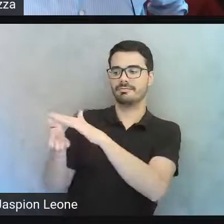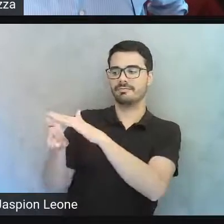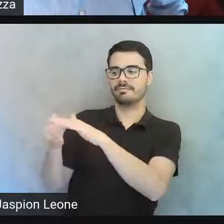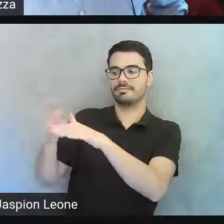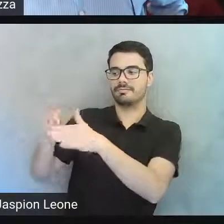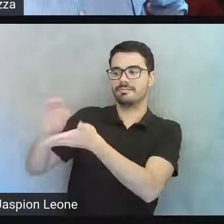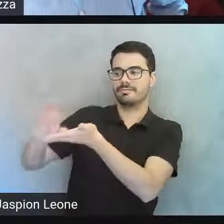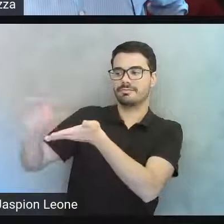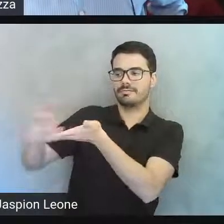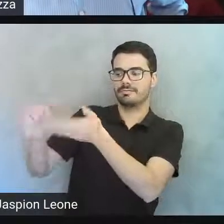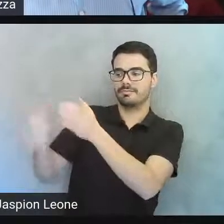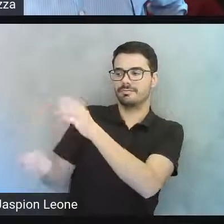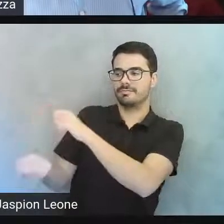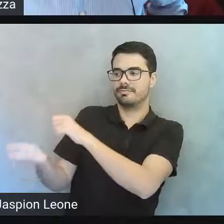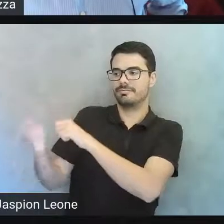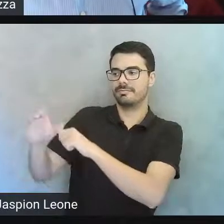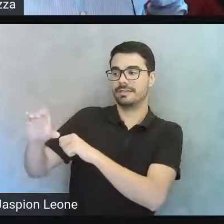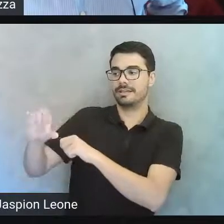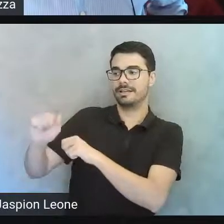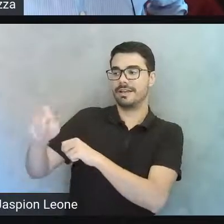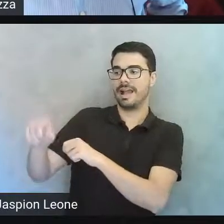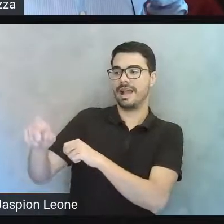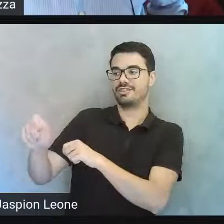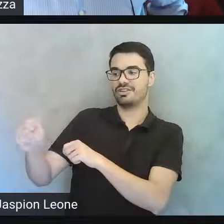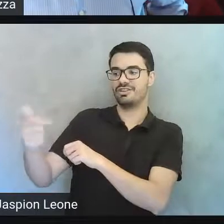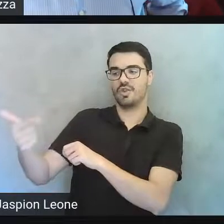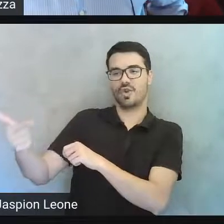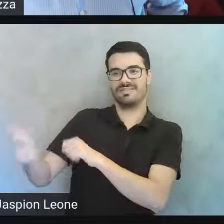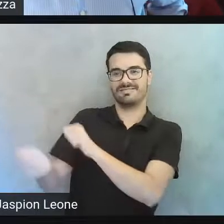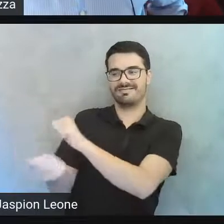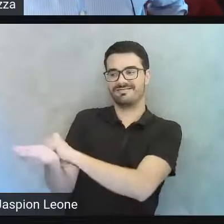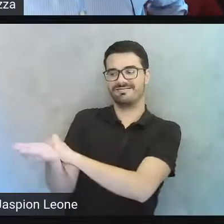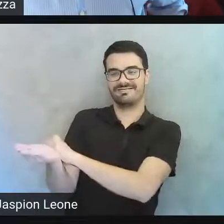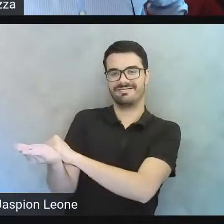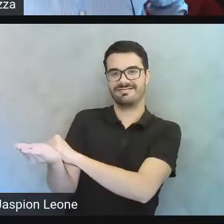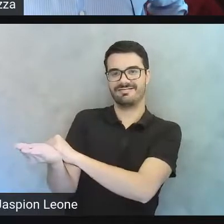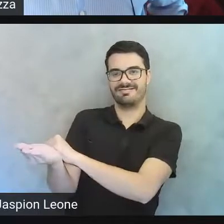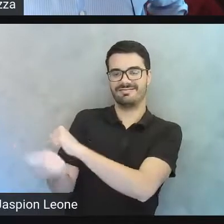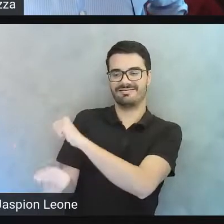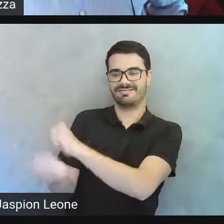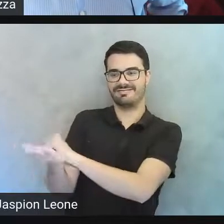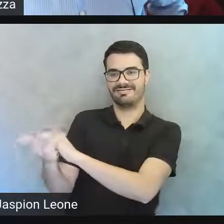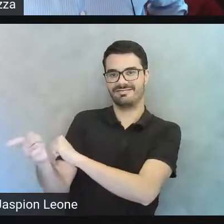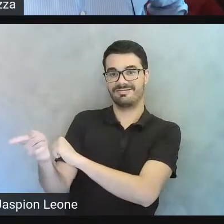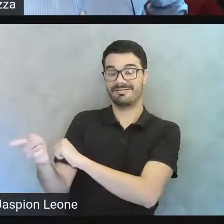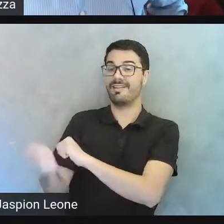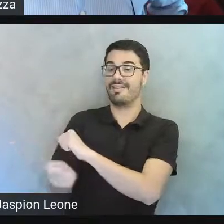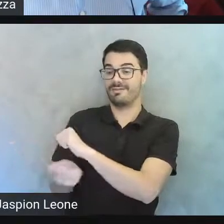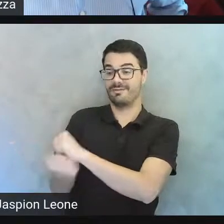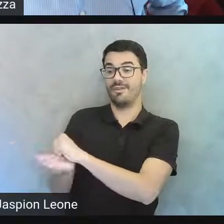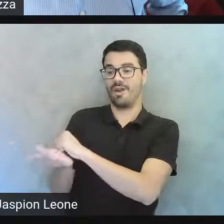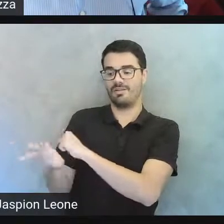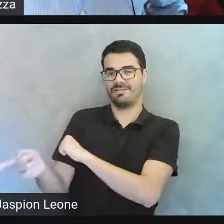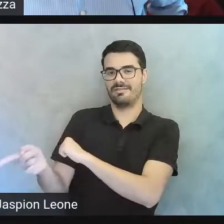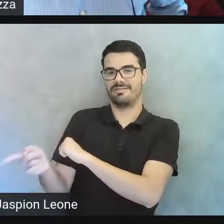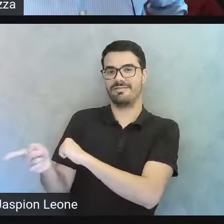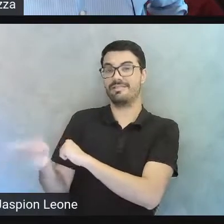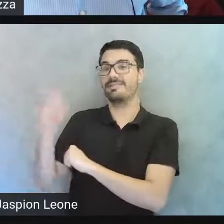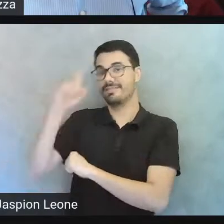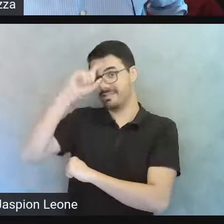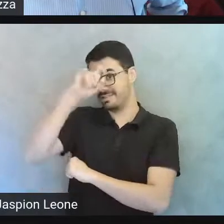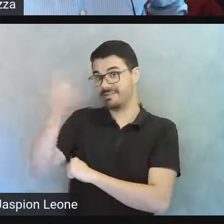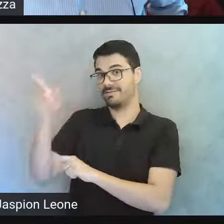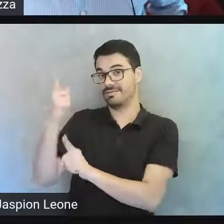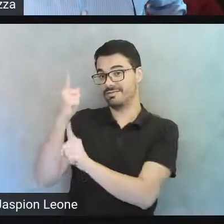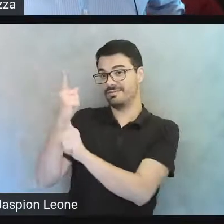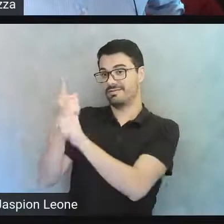as campanhas. Então, elas não respondem por eles e isso está operando por fora da eleição. Muito difícil.